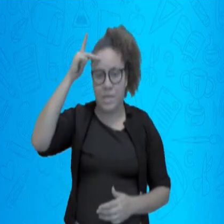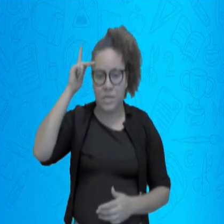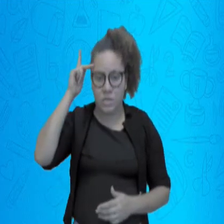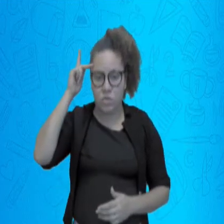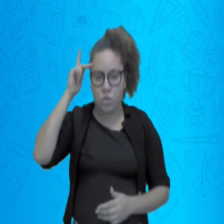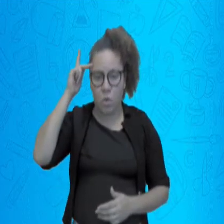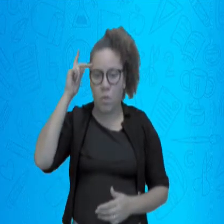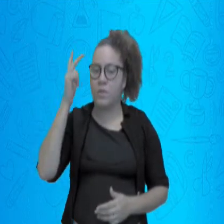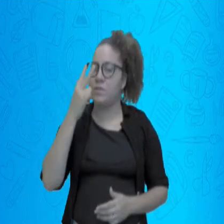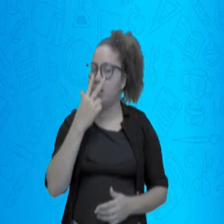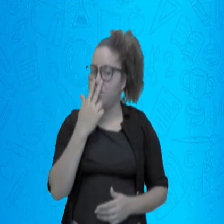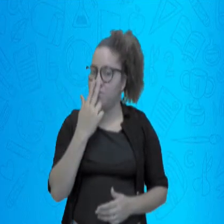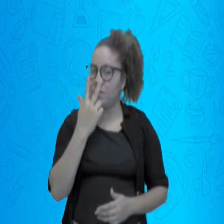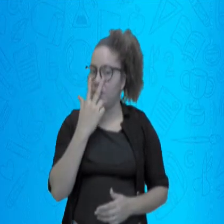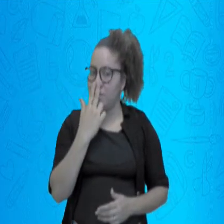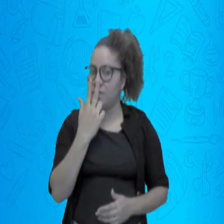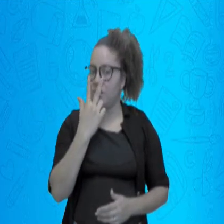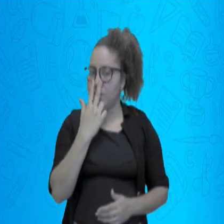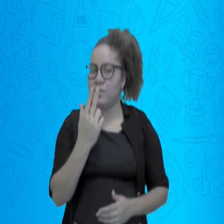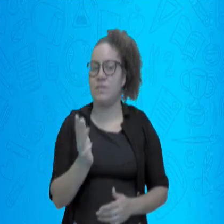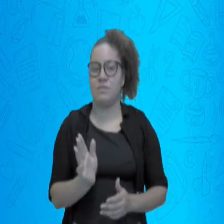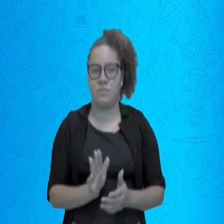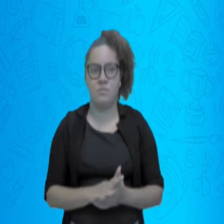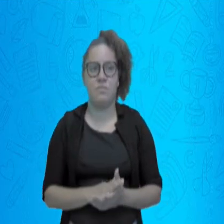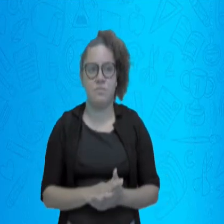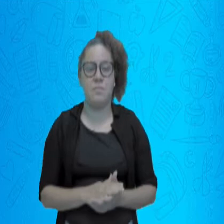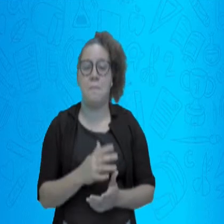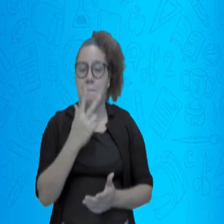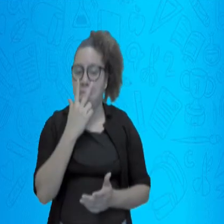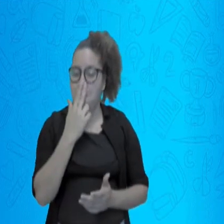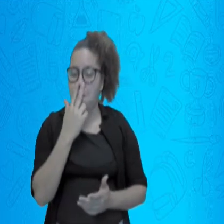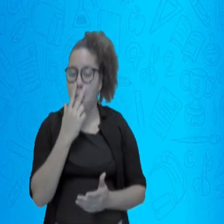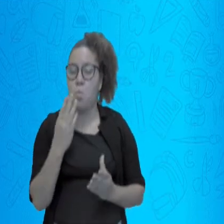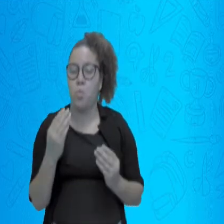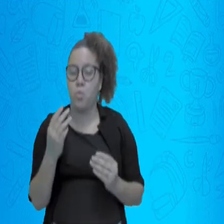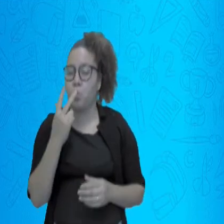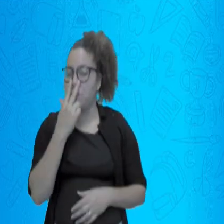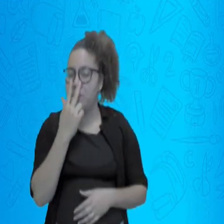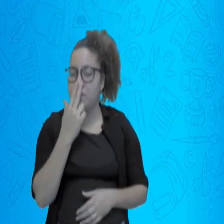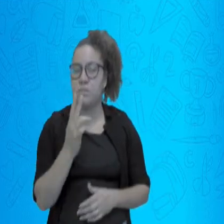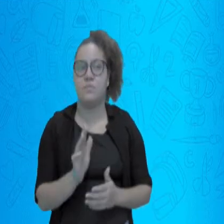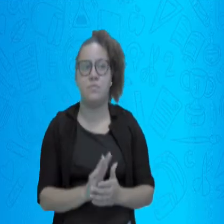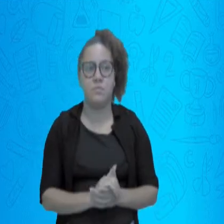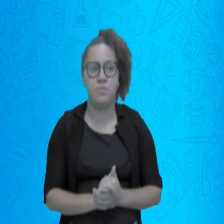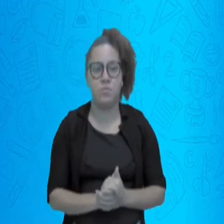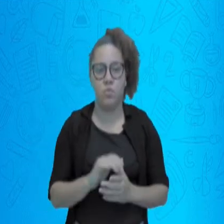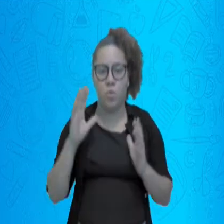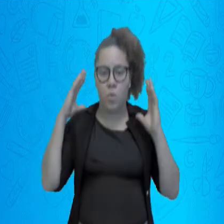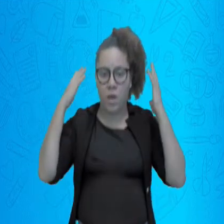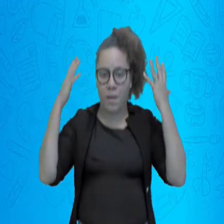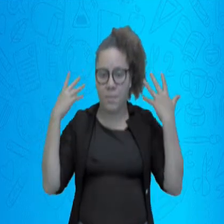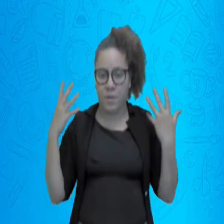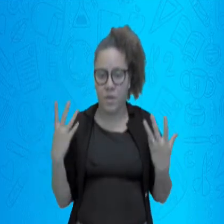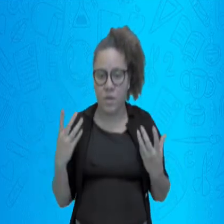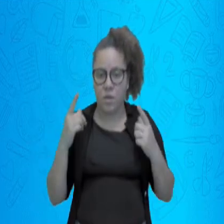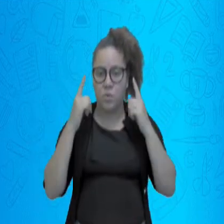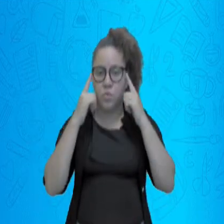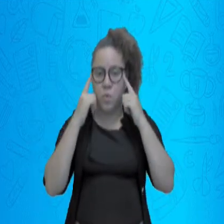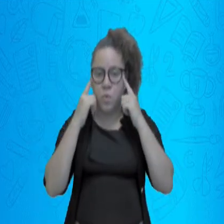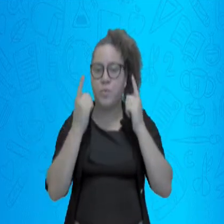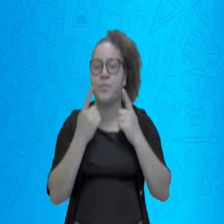ou muito parecidas, semelhante é quando a gente é muito parecido, possuem cabelos,